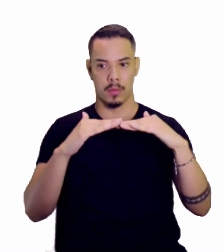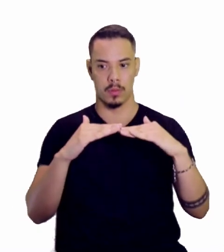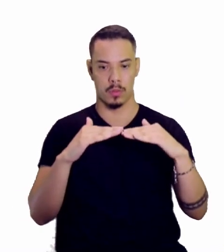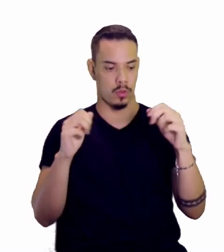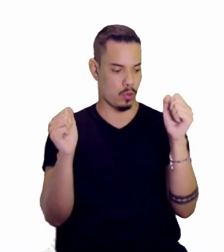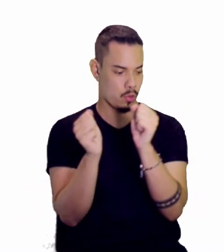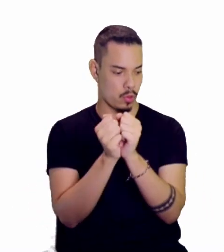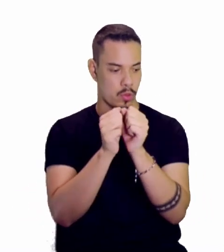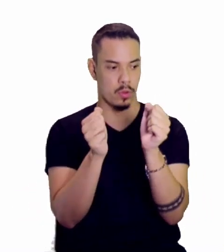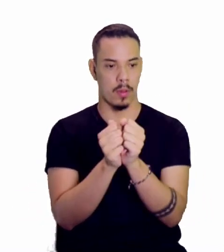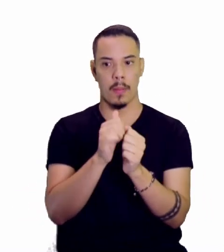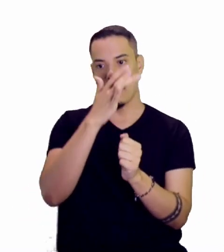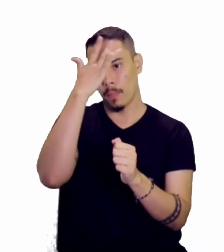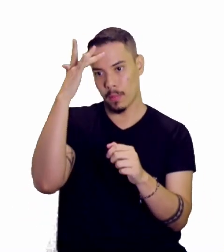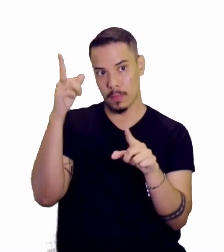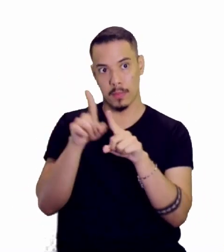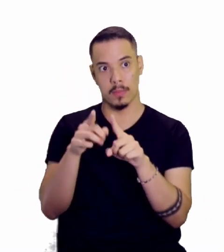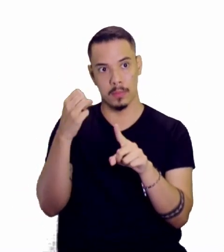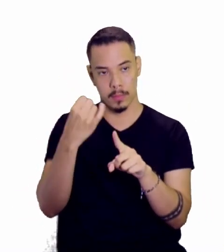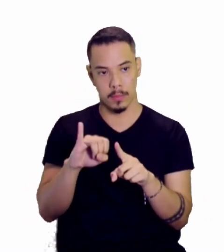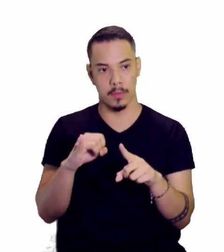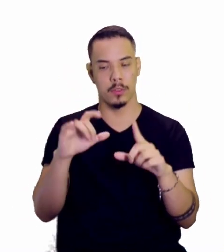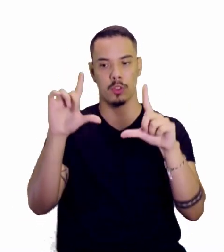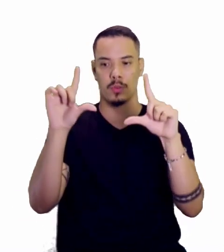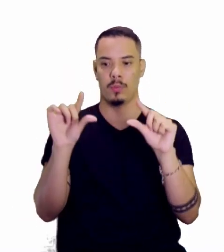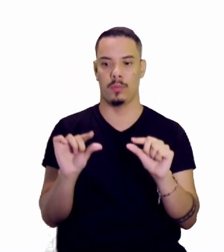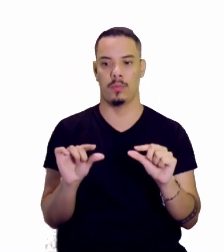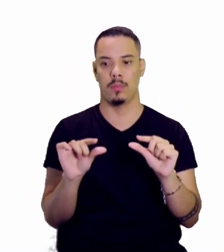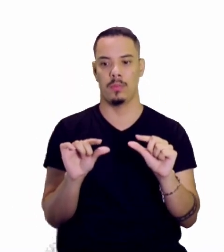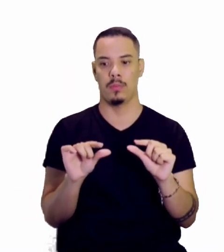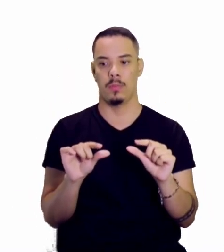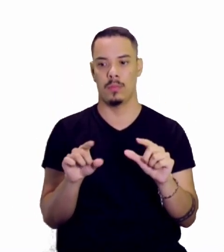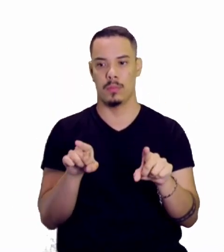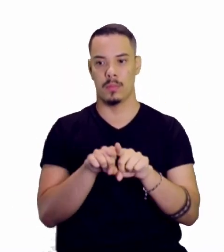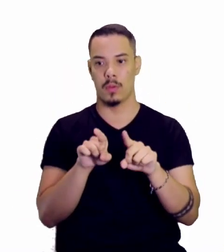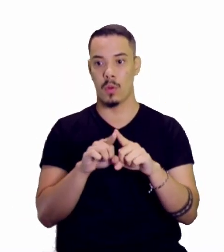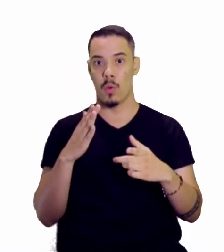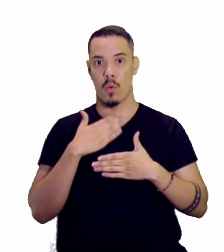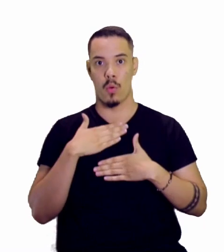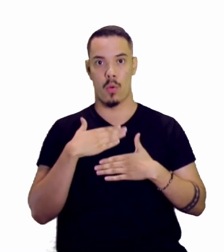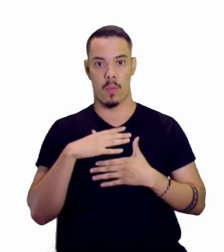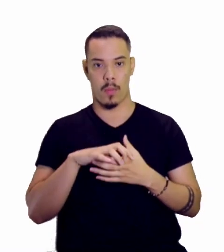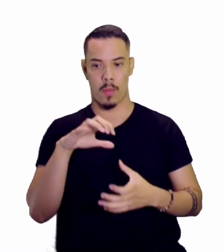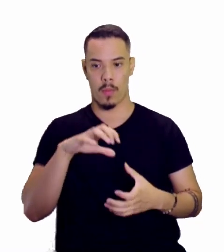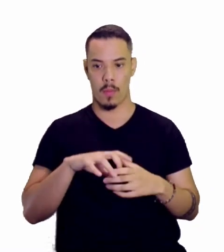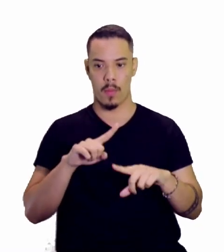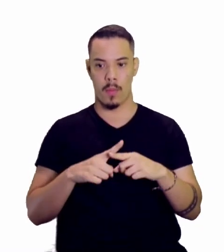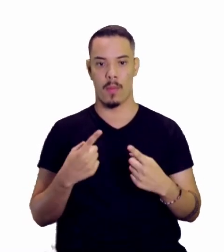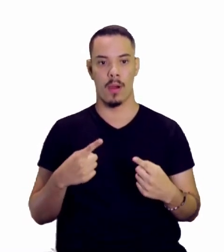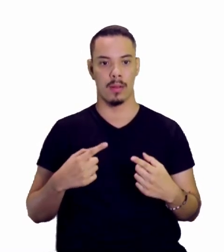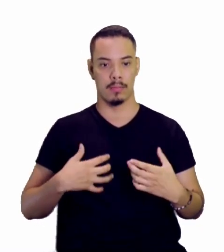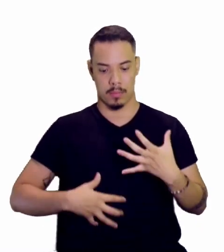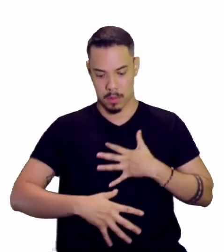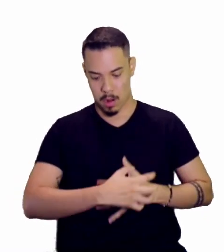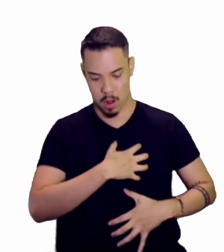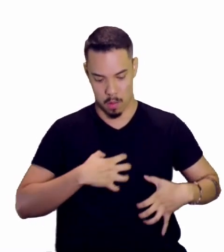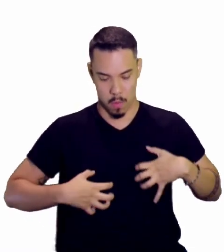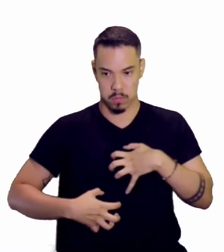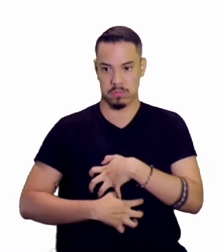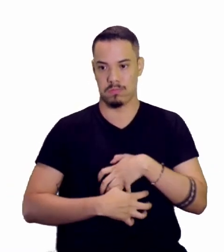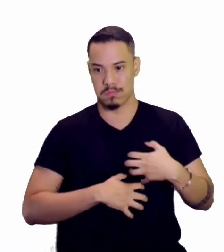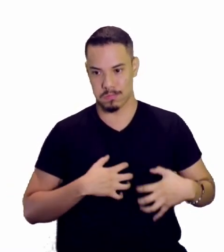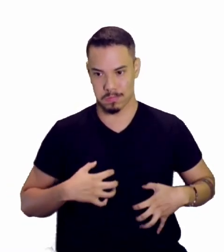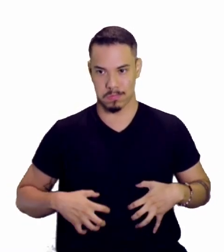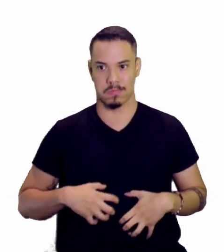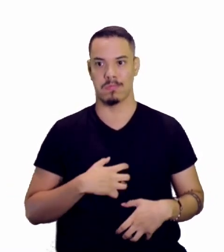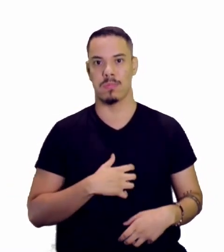força na pessoa. Então, se eu diminuir esse impacto aí, essa força aplicada... para, mas os órgãos, eles estão soltos dentro de você. Isso, exatamente.